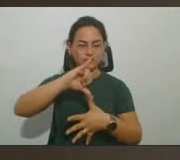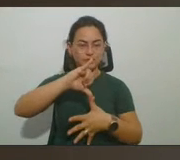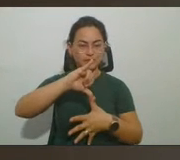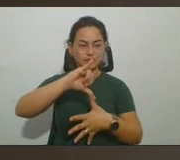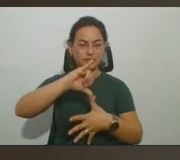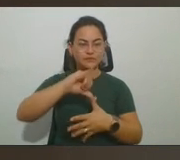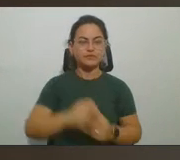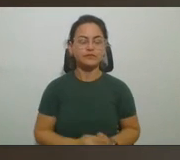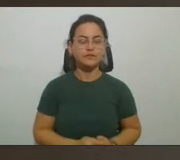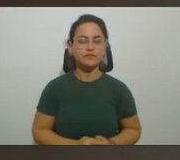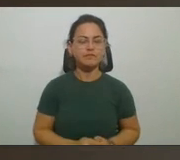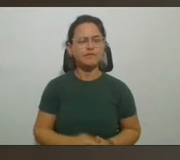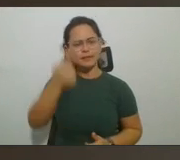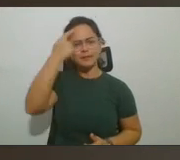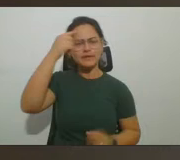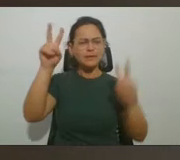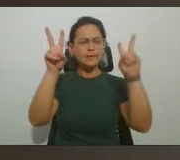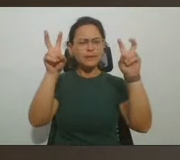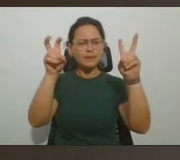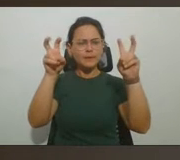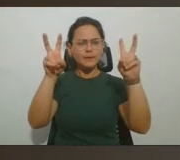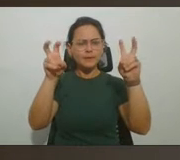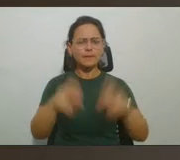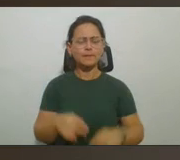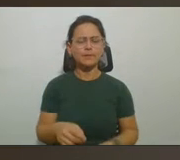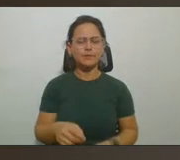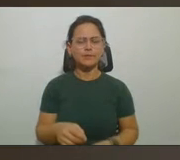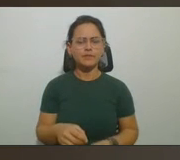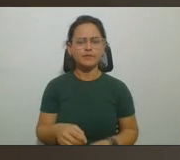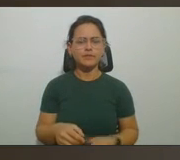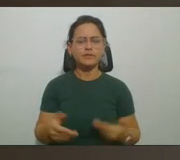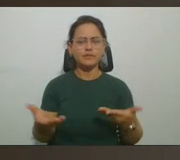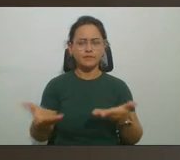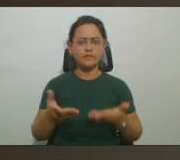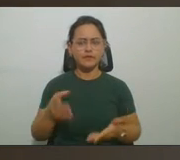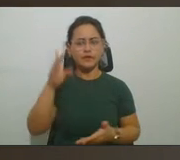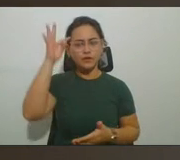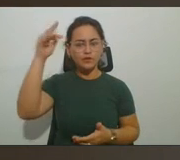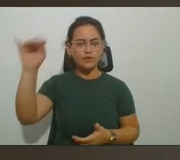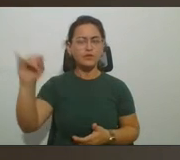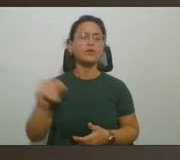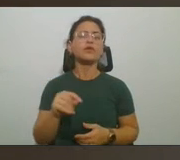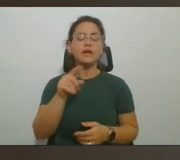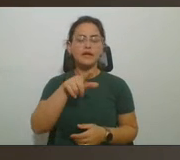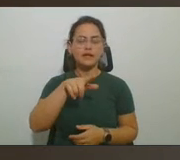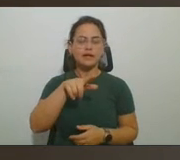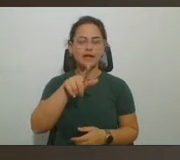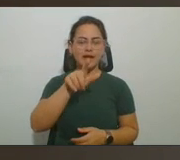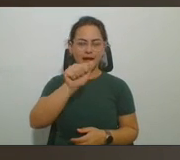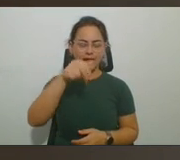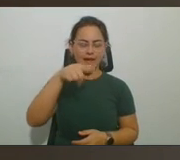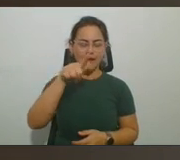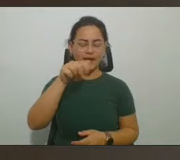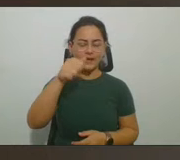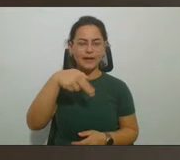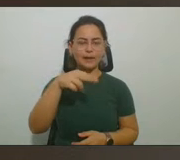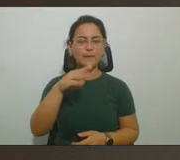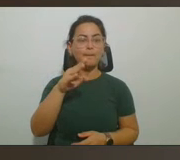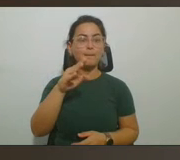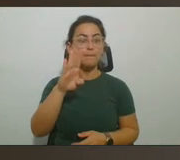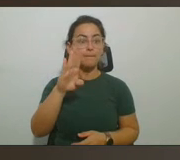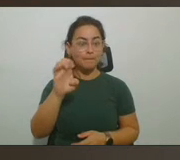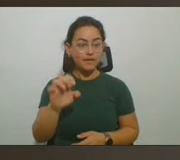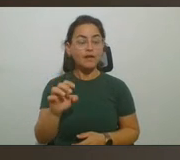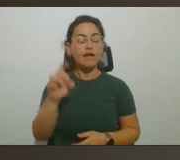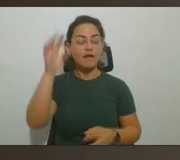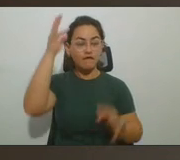Pensando sobre esse tema, movi meu pensamento para o filósofo italiano Agamben em um de seus escritos,